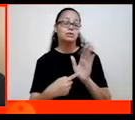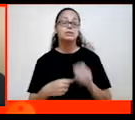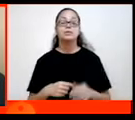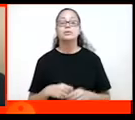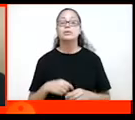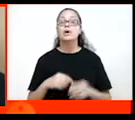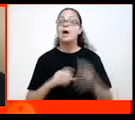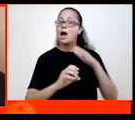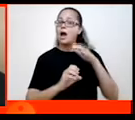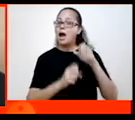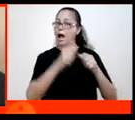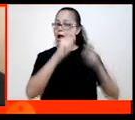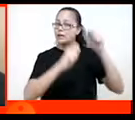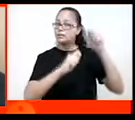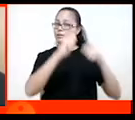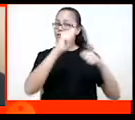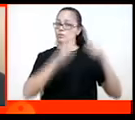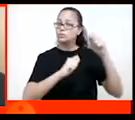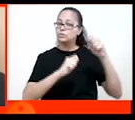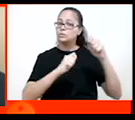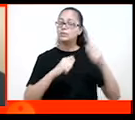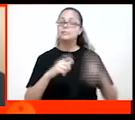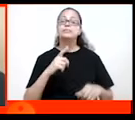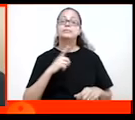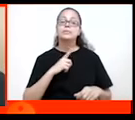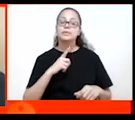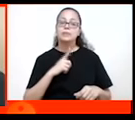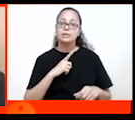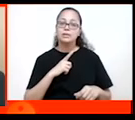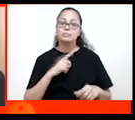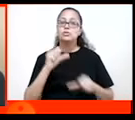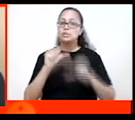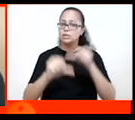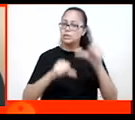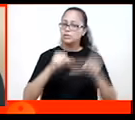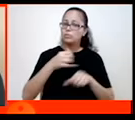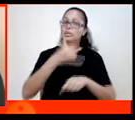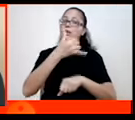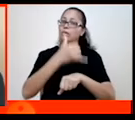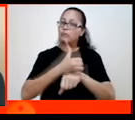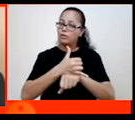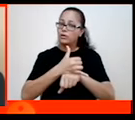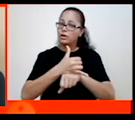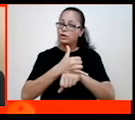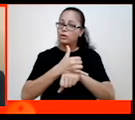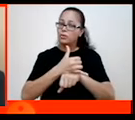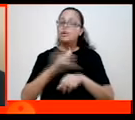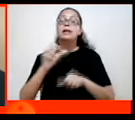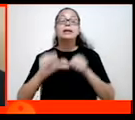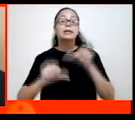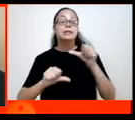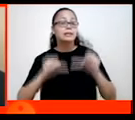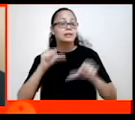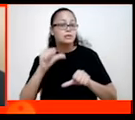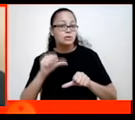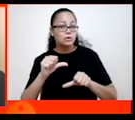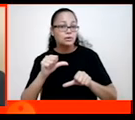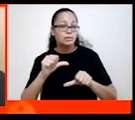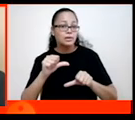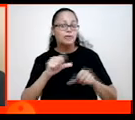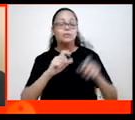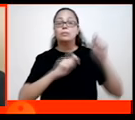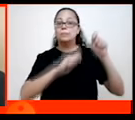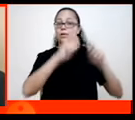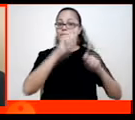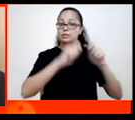pouco aí desses tipos de indústria. Nós temos aí, olha só, uma indústria de transformação, né, do ferro, o minério de ferro, ele é transformado pelas